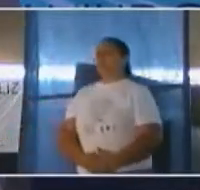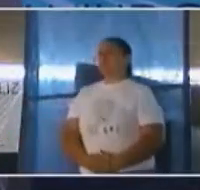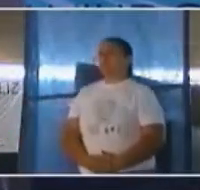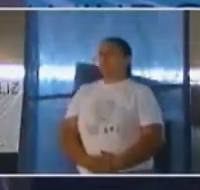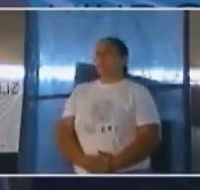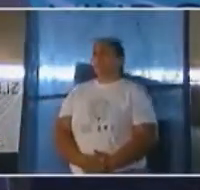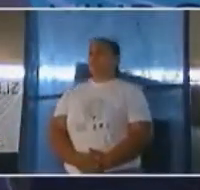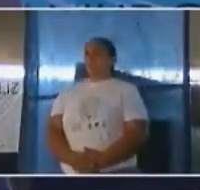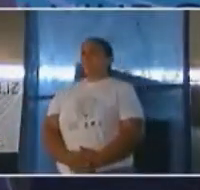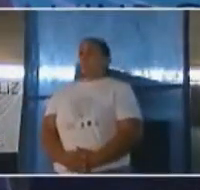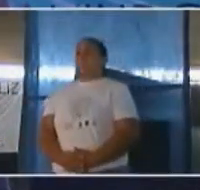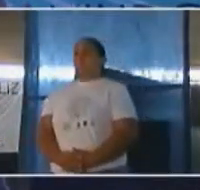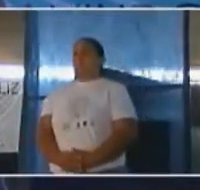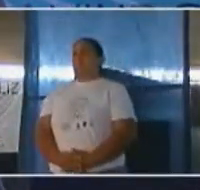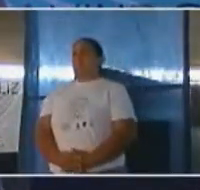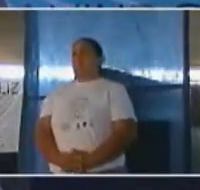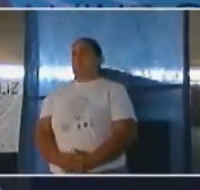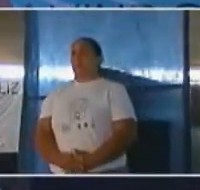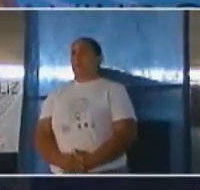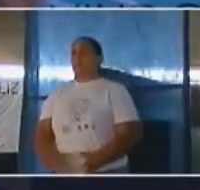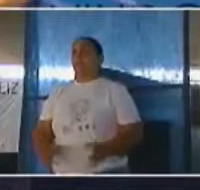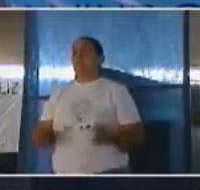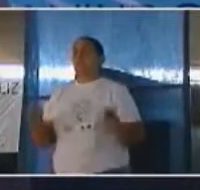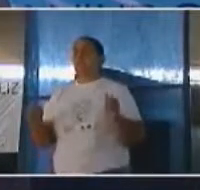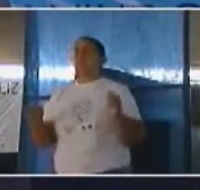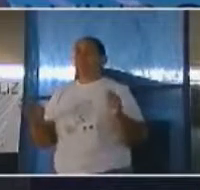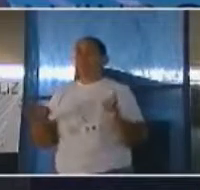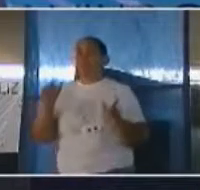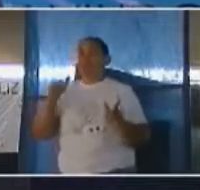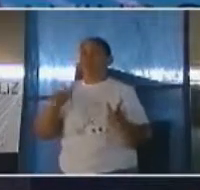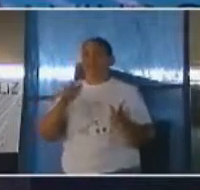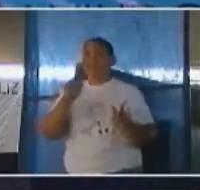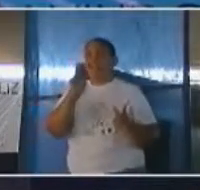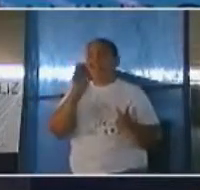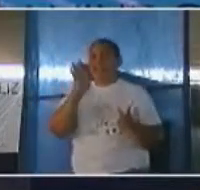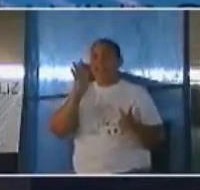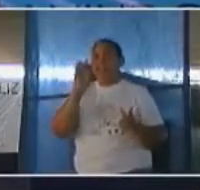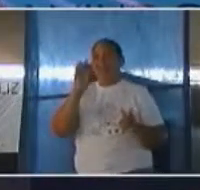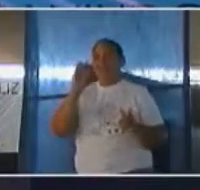pessoas. Até aqui o texto de Atos.